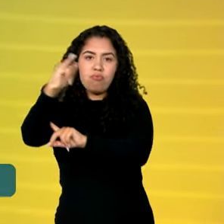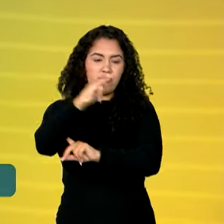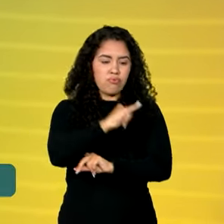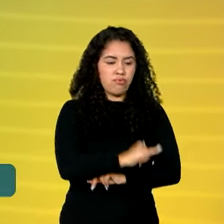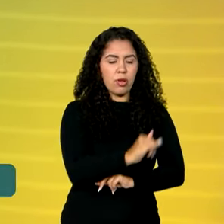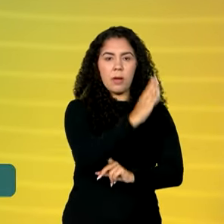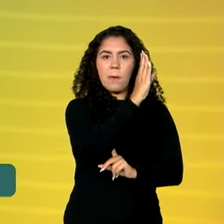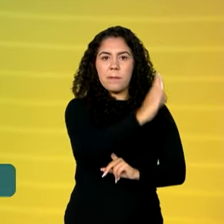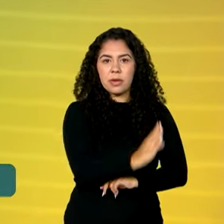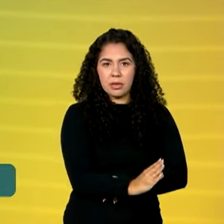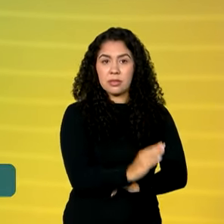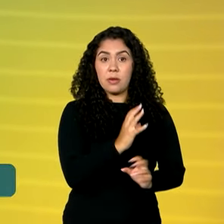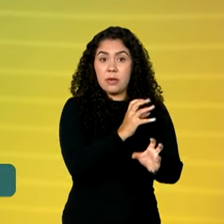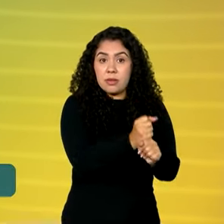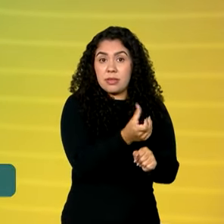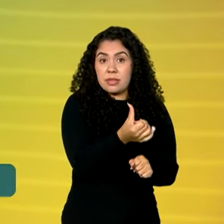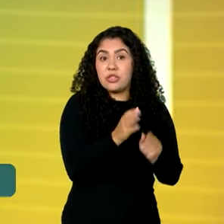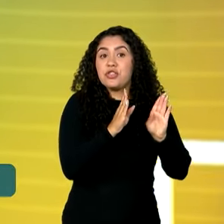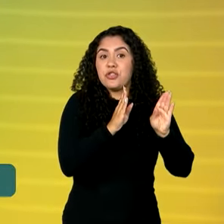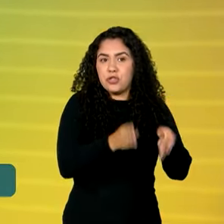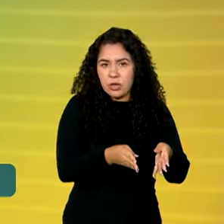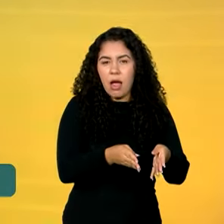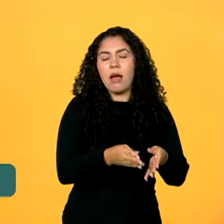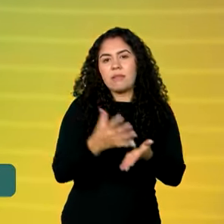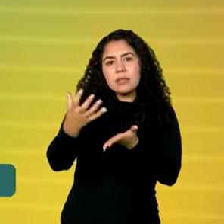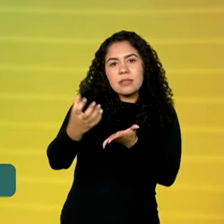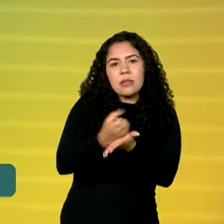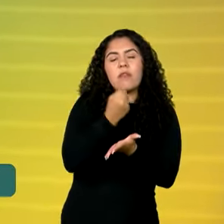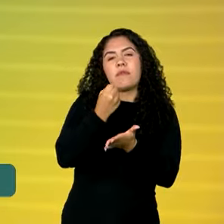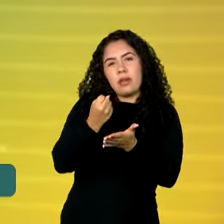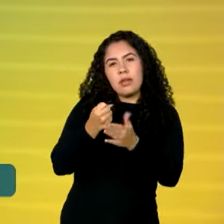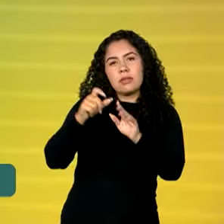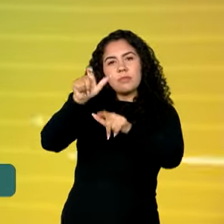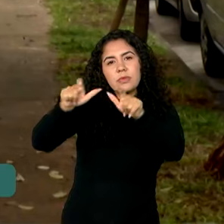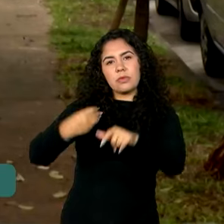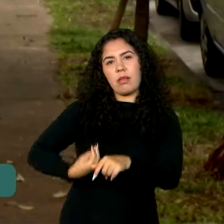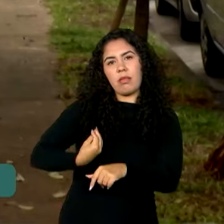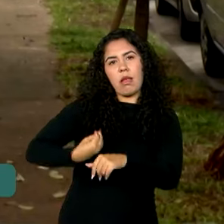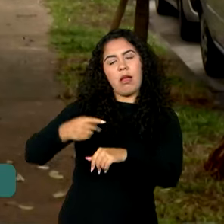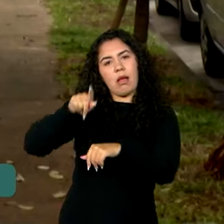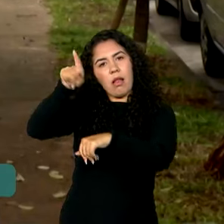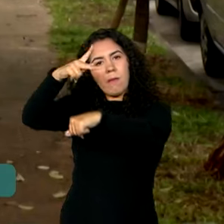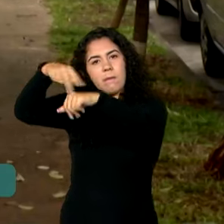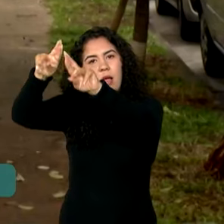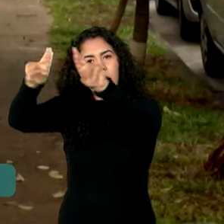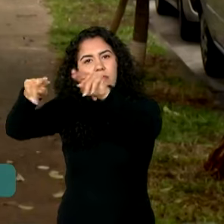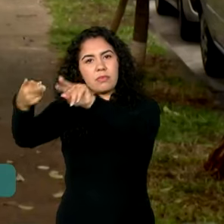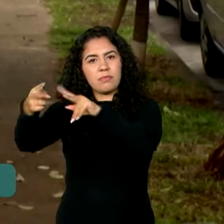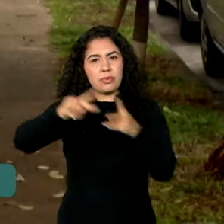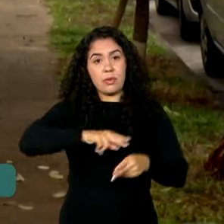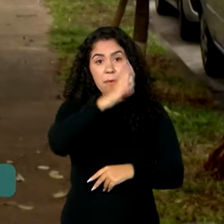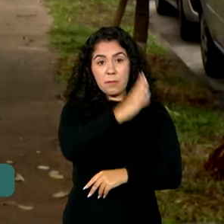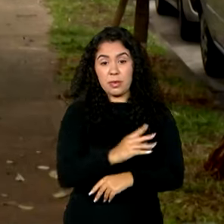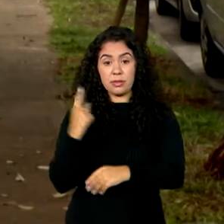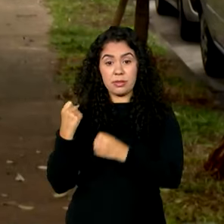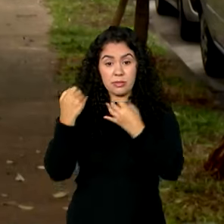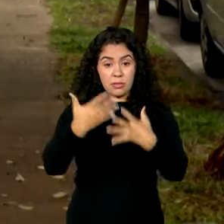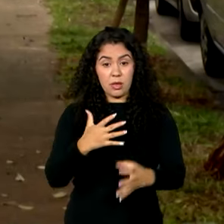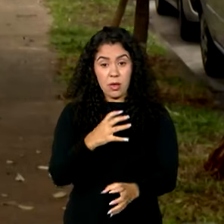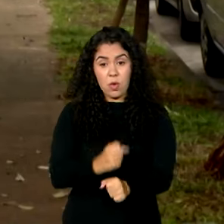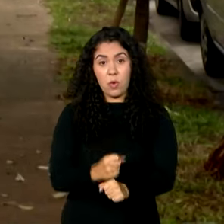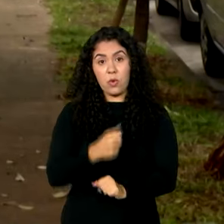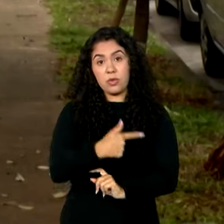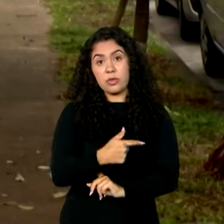resgatou brasileiros e familiares da zona de conflito no Oriente Médio. 212 pessoas foram resgatadas